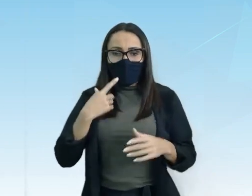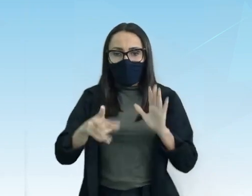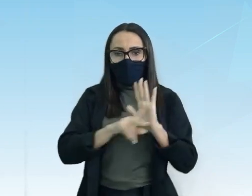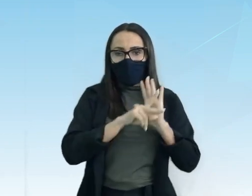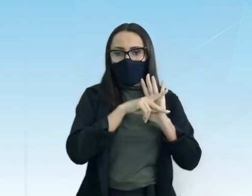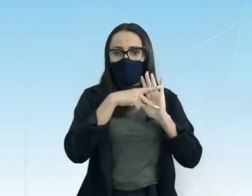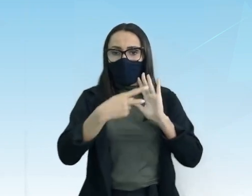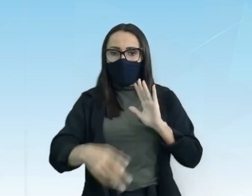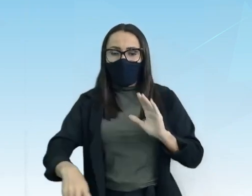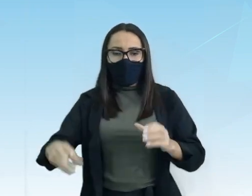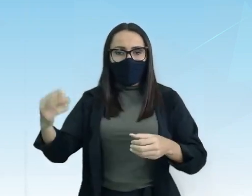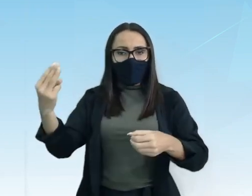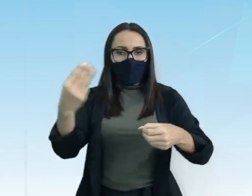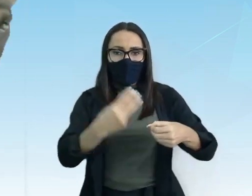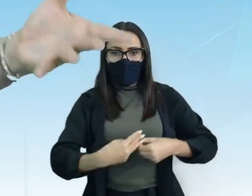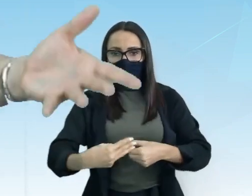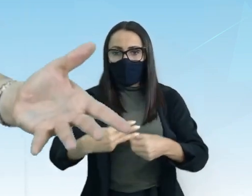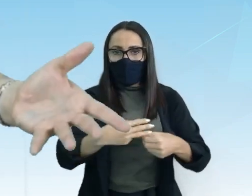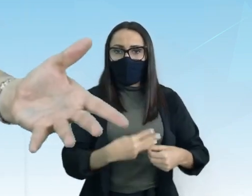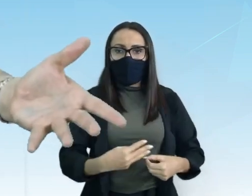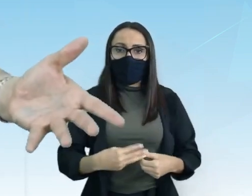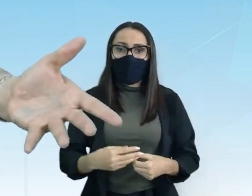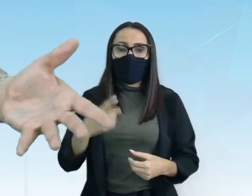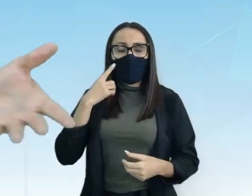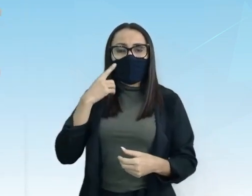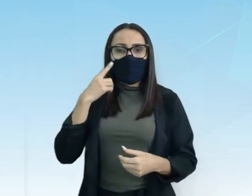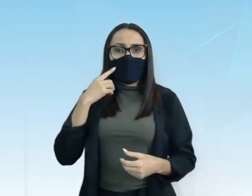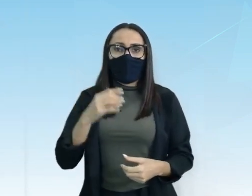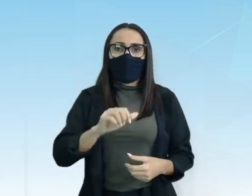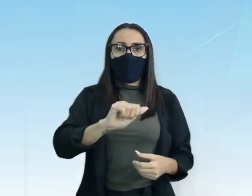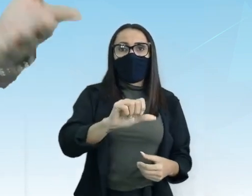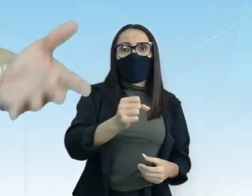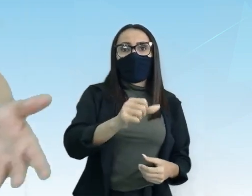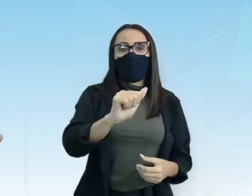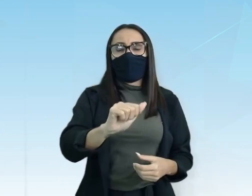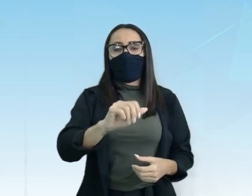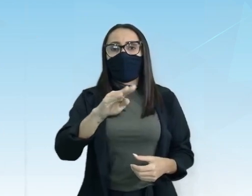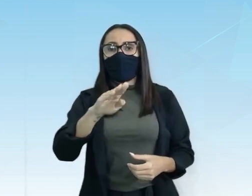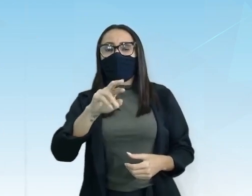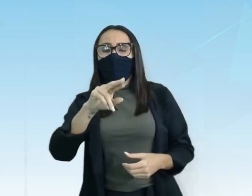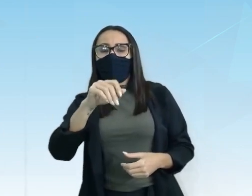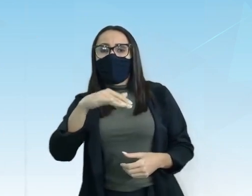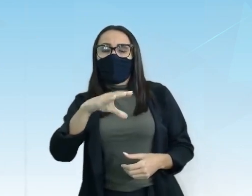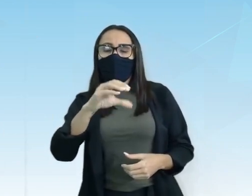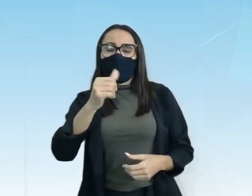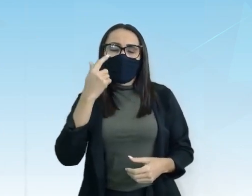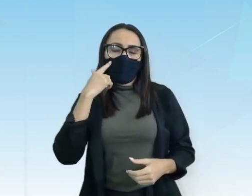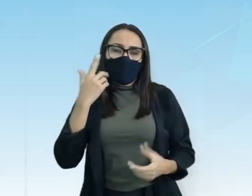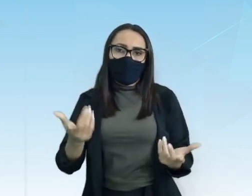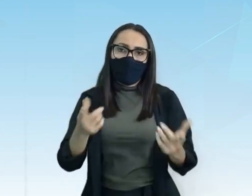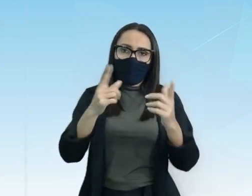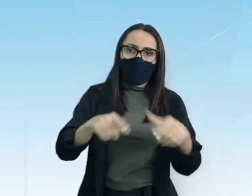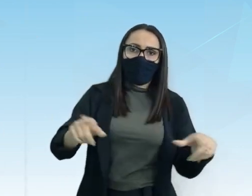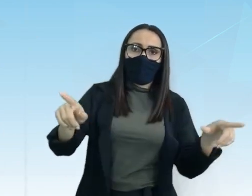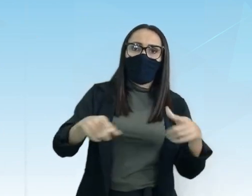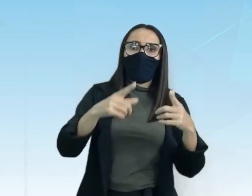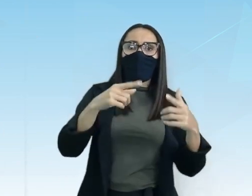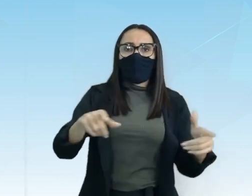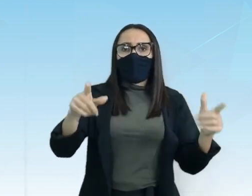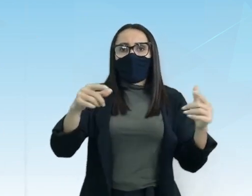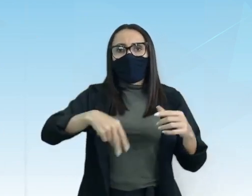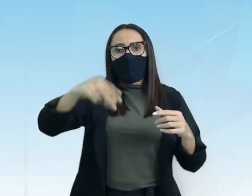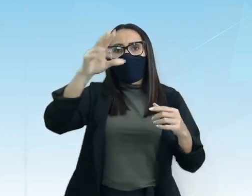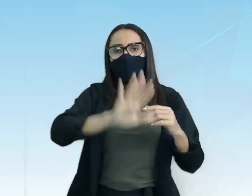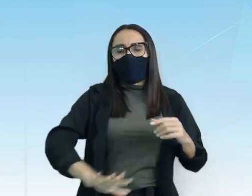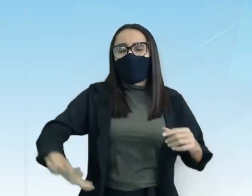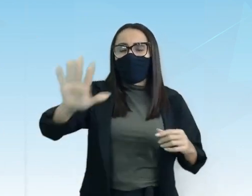do sertão, que estão lá. Um exemplo, Asa Branca, a música, que é uma espécie de hino do Nordeste. Então é